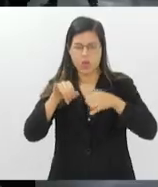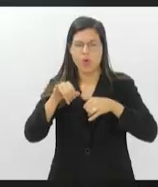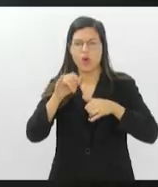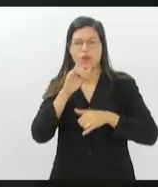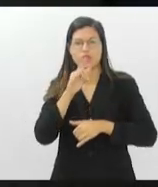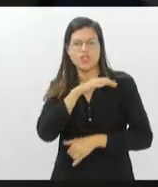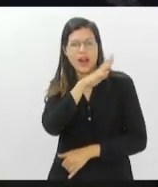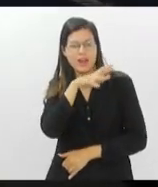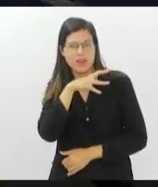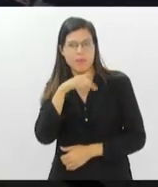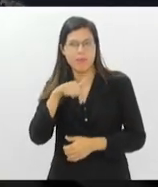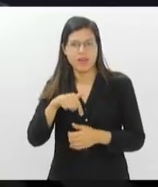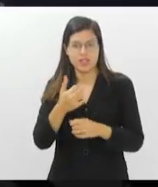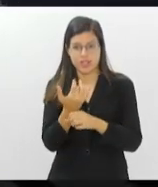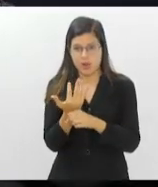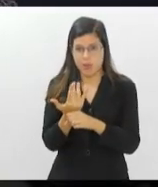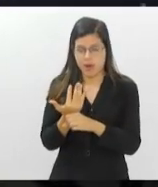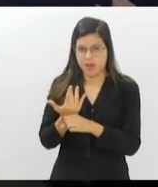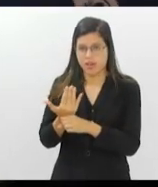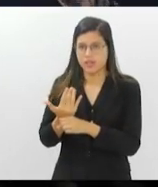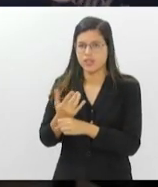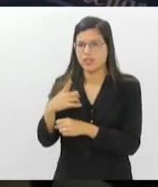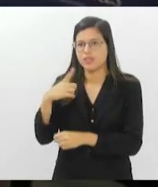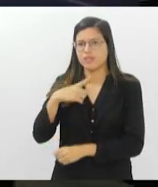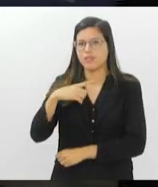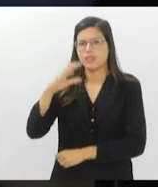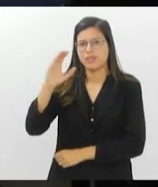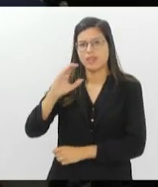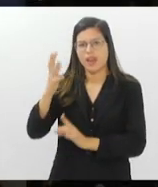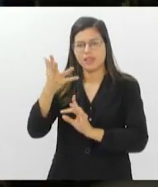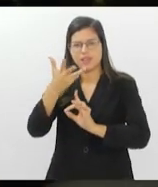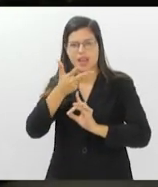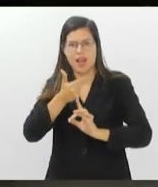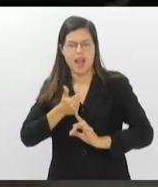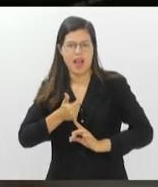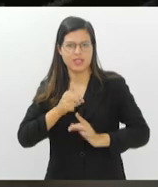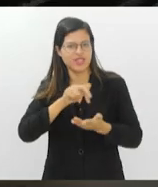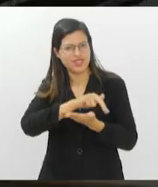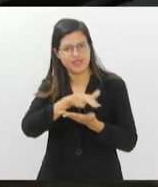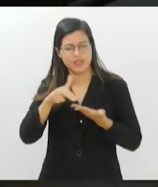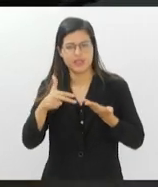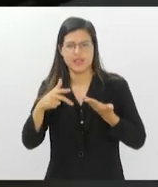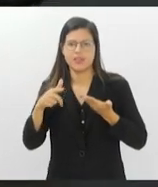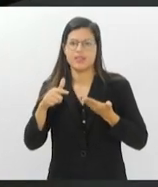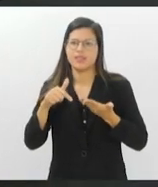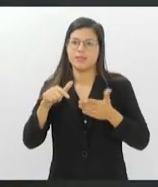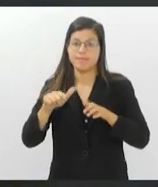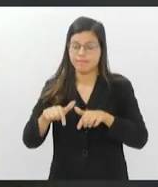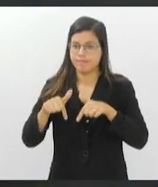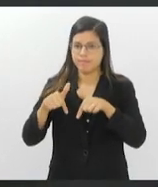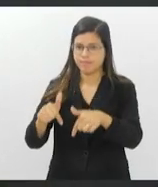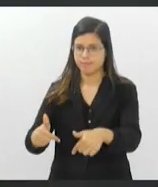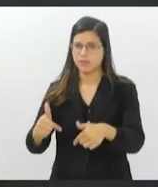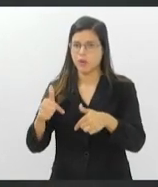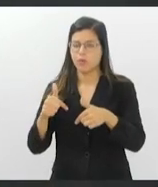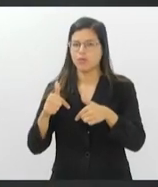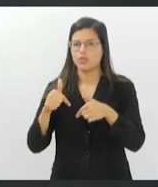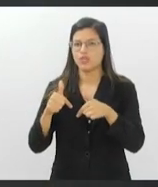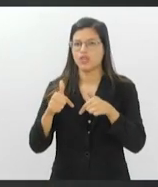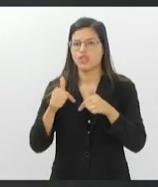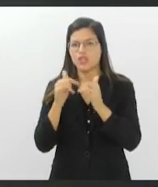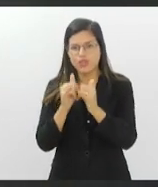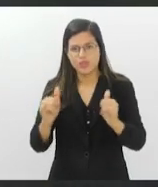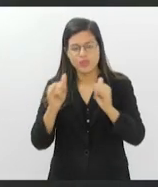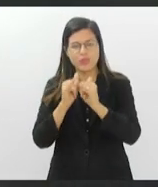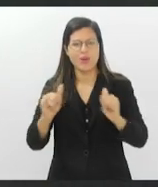UERJ, remete à diversidade ambiental, ciência e arte e compõe uma série de iniciativas de popularização da